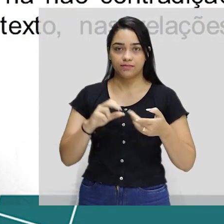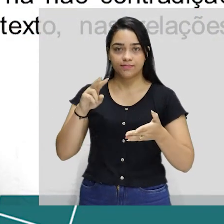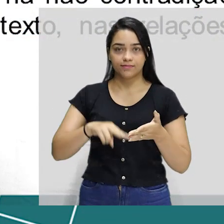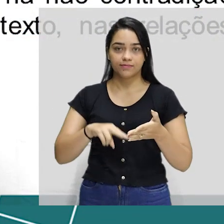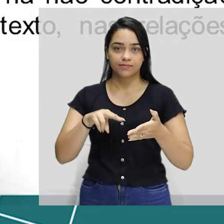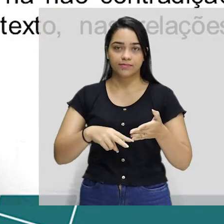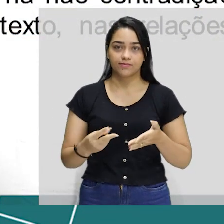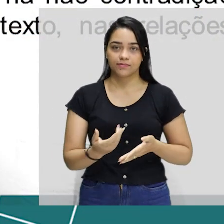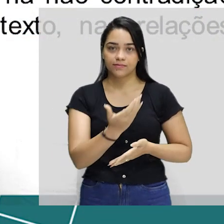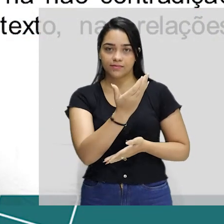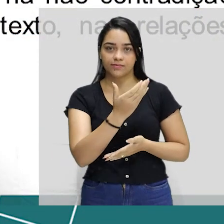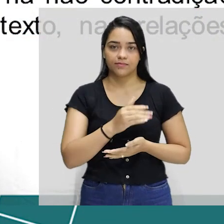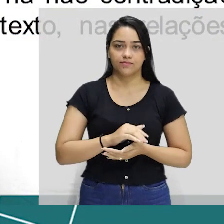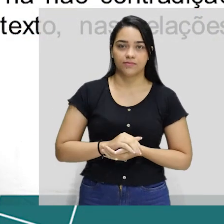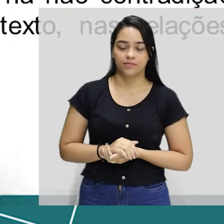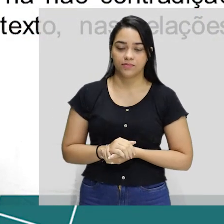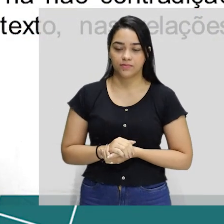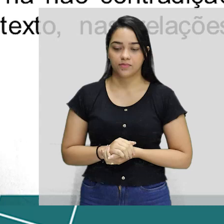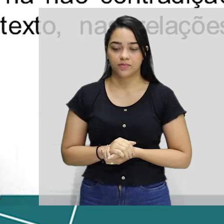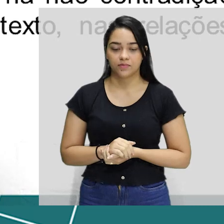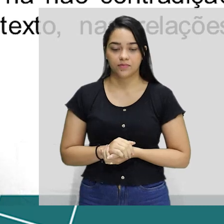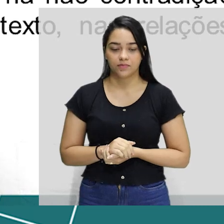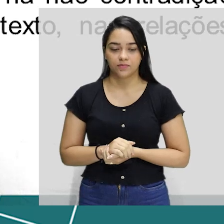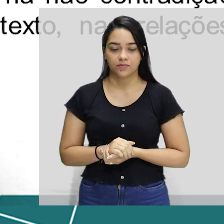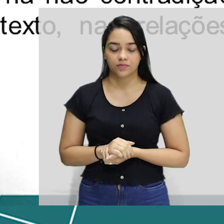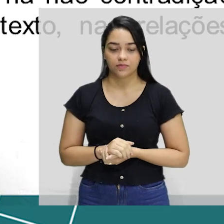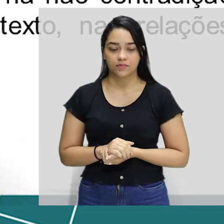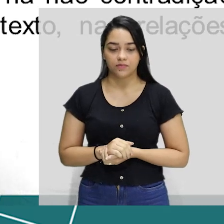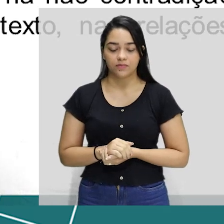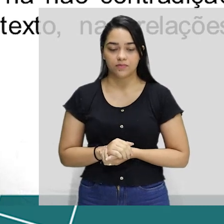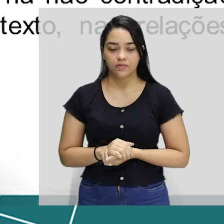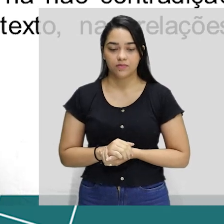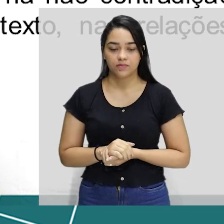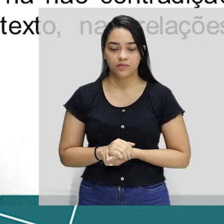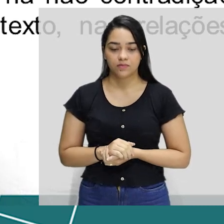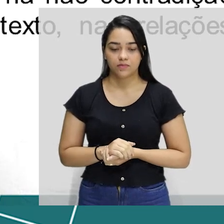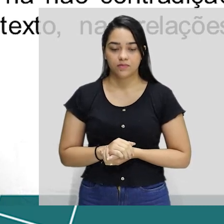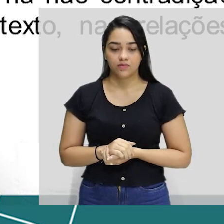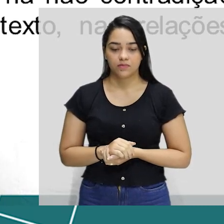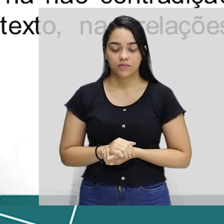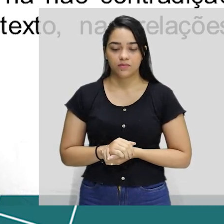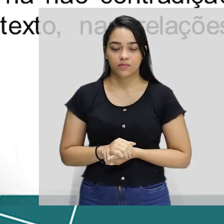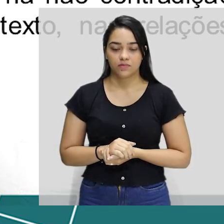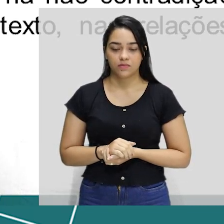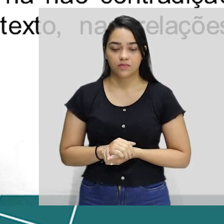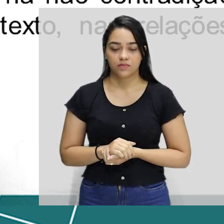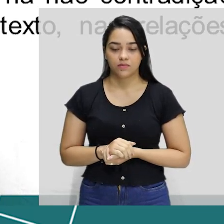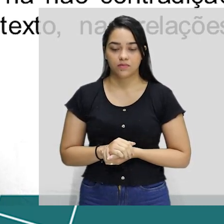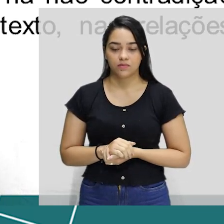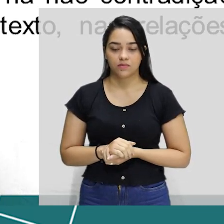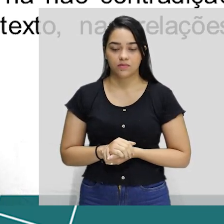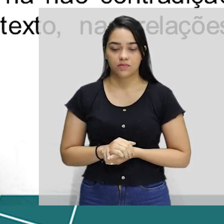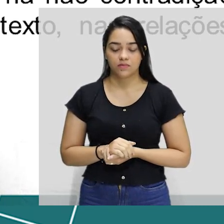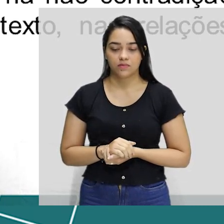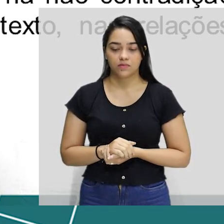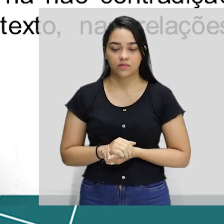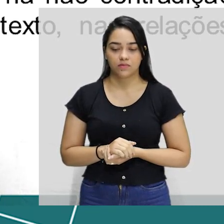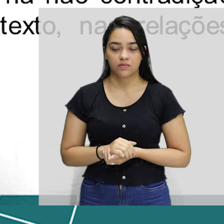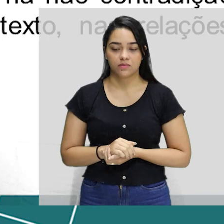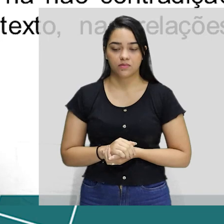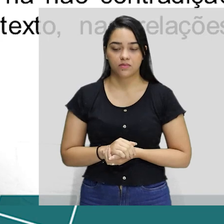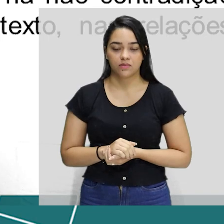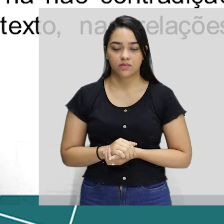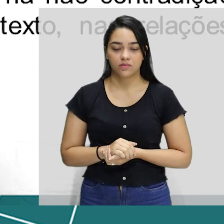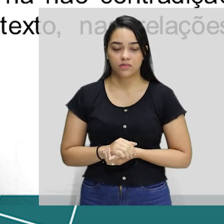que privilegiam o estudo da estrutura textual, a língua, ou seja, a sua concentração está no